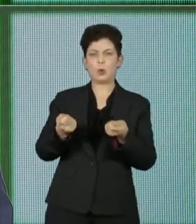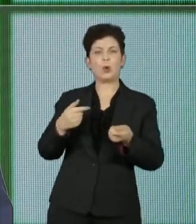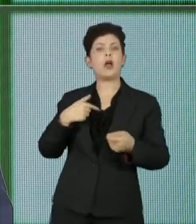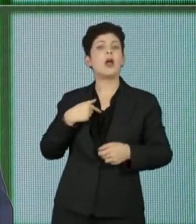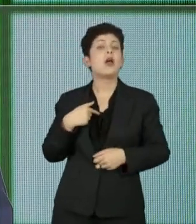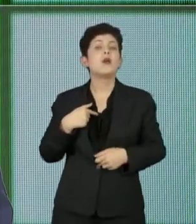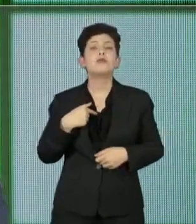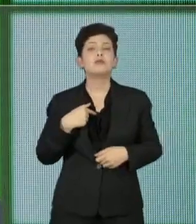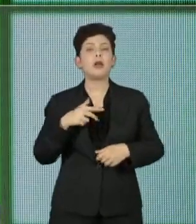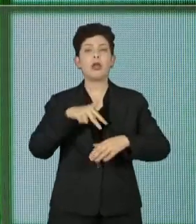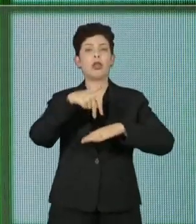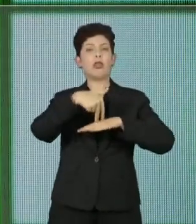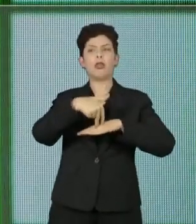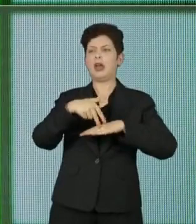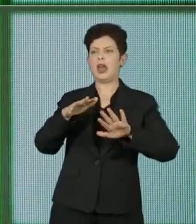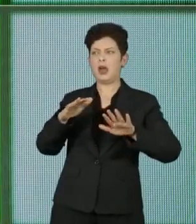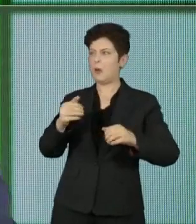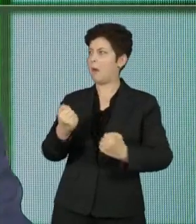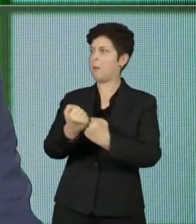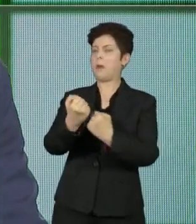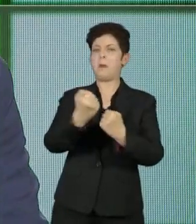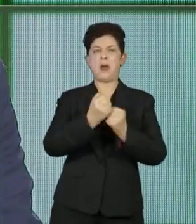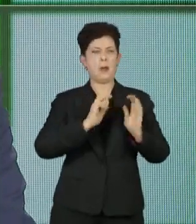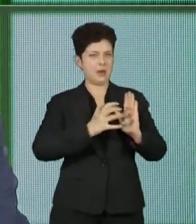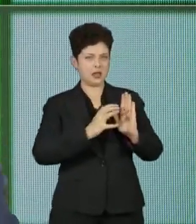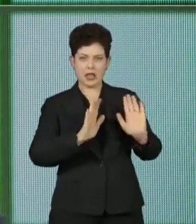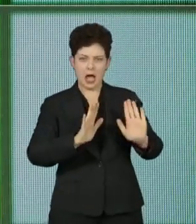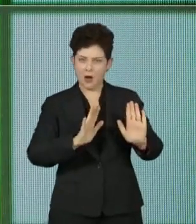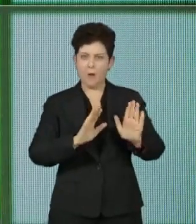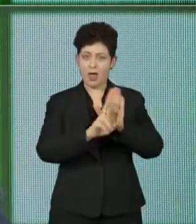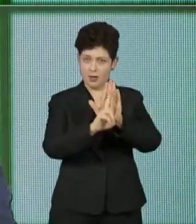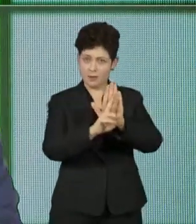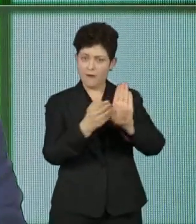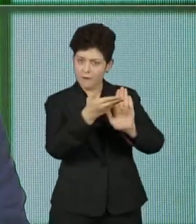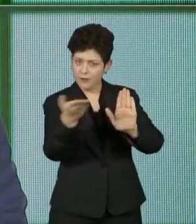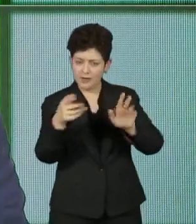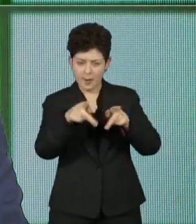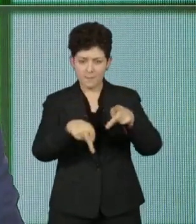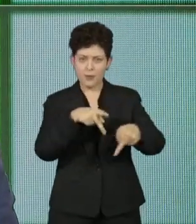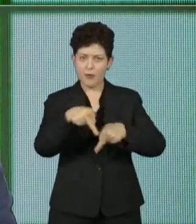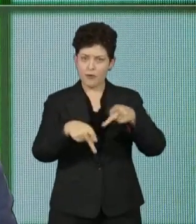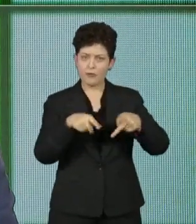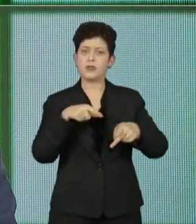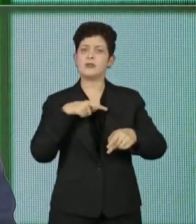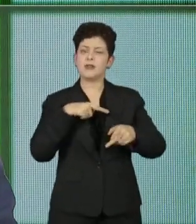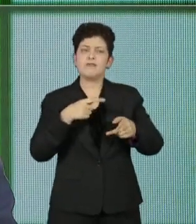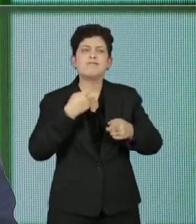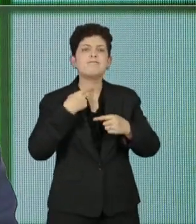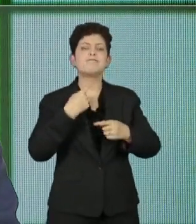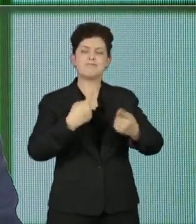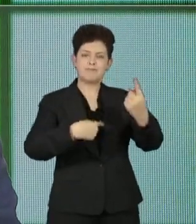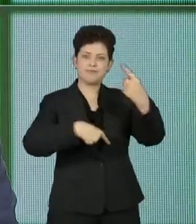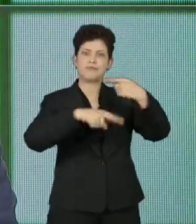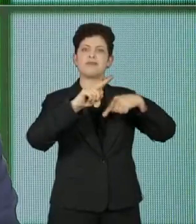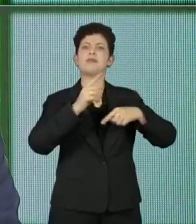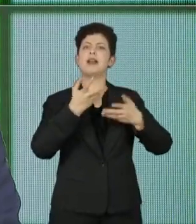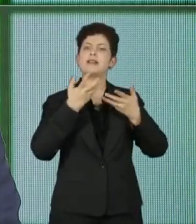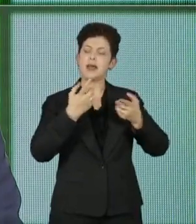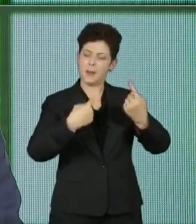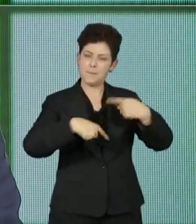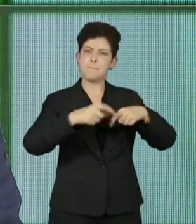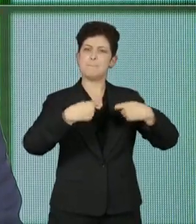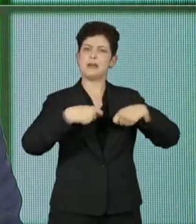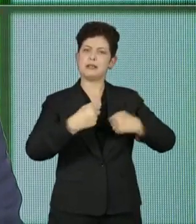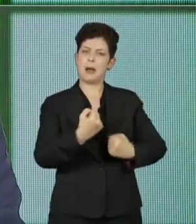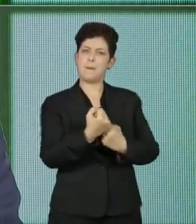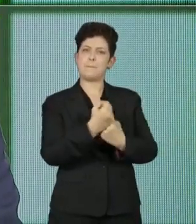palanque de candidato a presidente da república representa a partir eu tô aqui para representar você que tem aspirações de continuar subindo de vida que